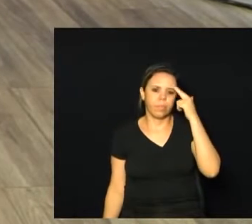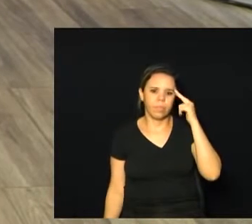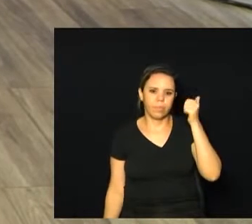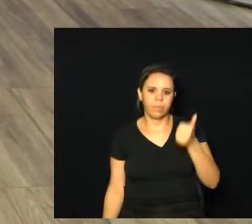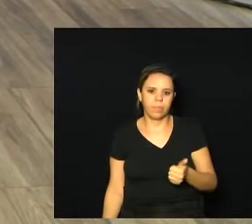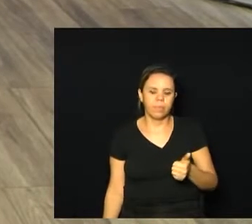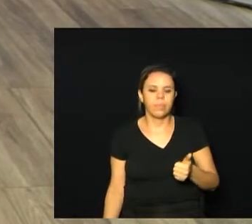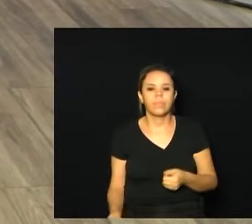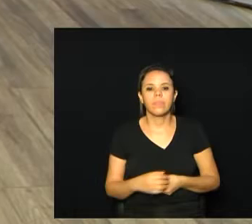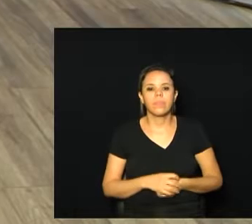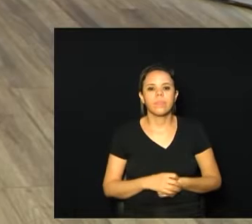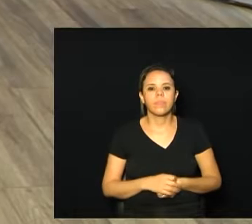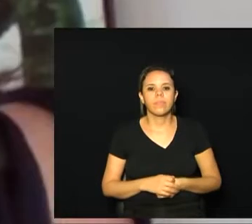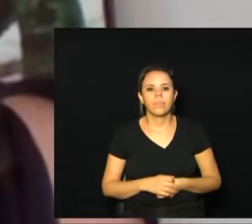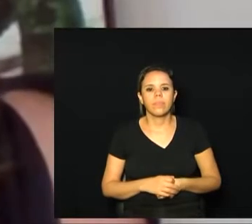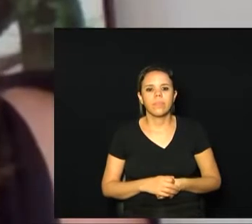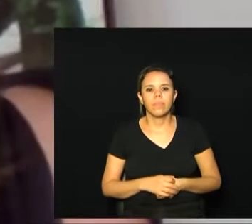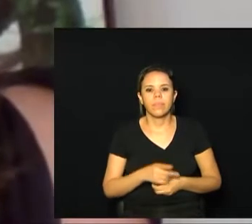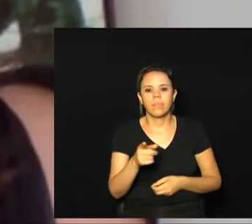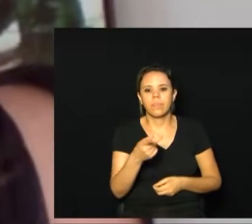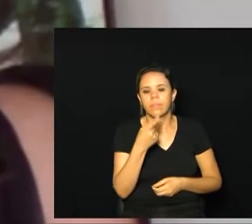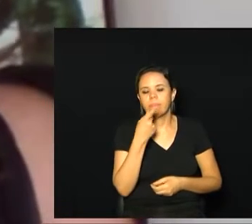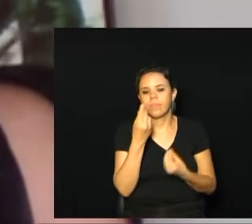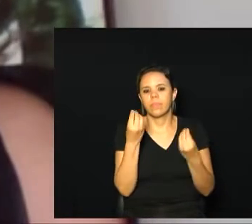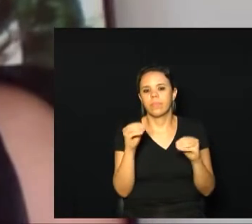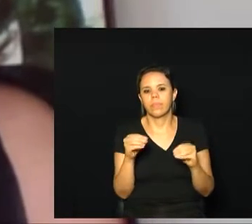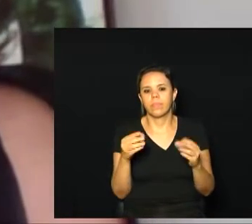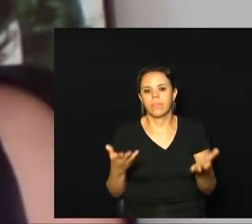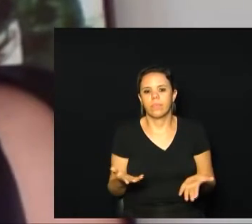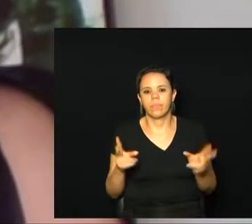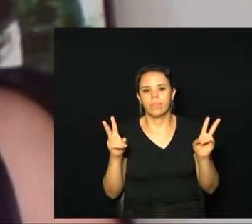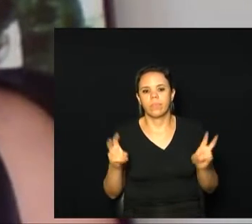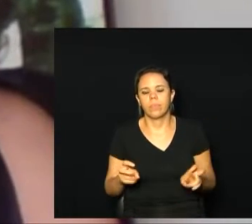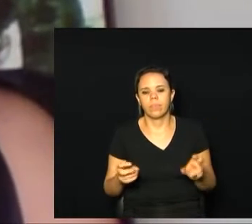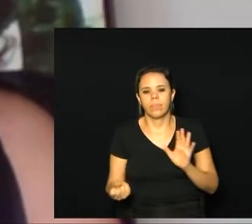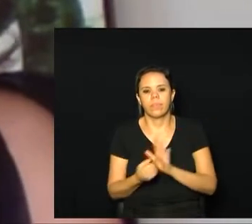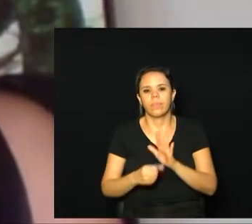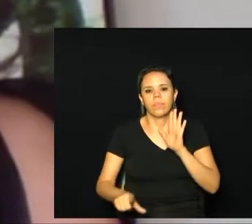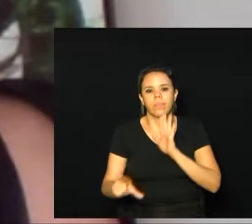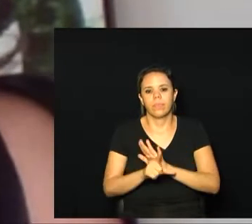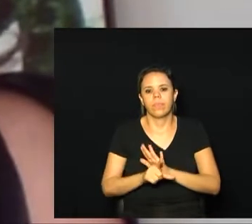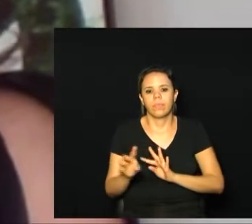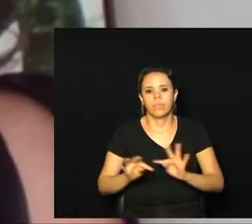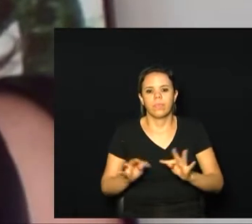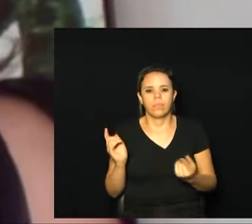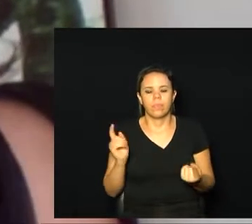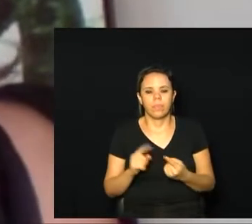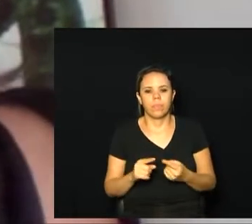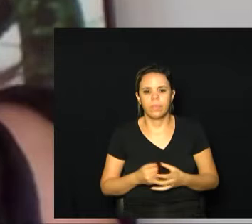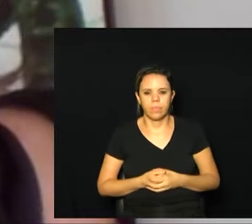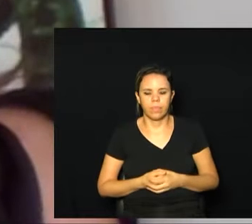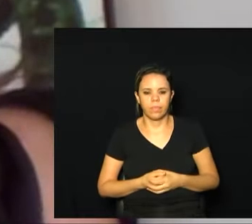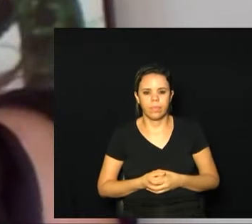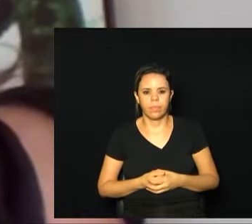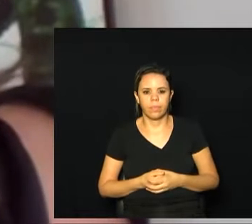bom? Bom, como você colocou, né, a questão do marco legal do saneamento, ele objetiva